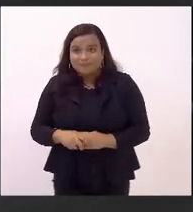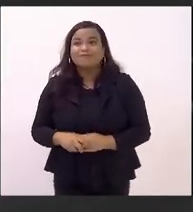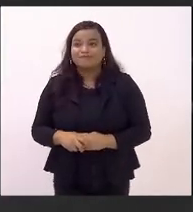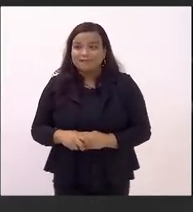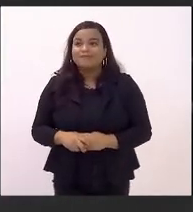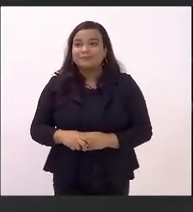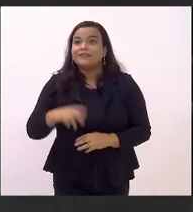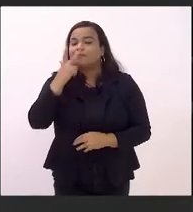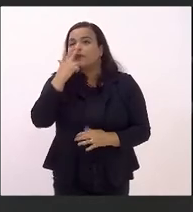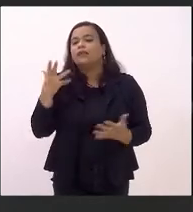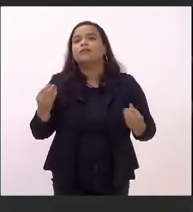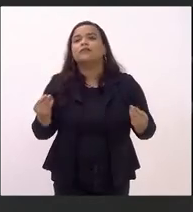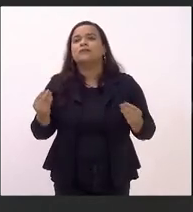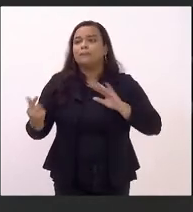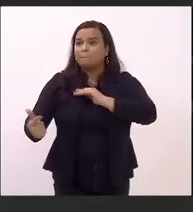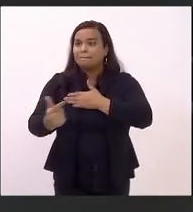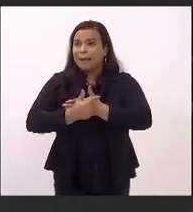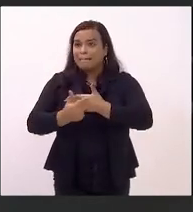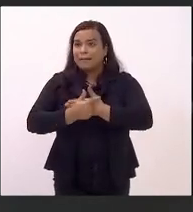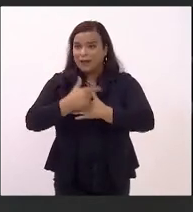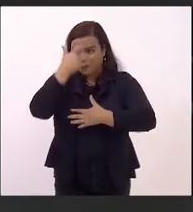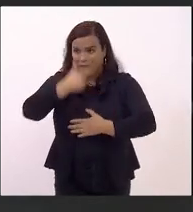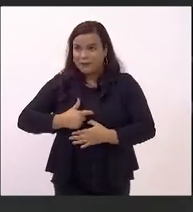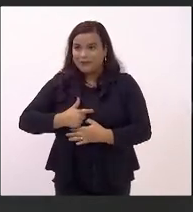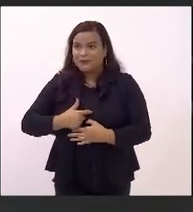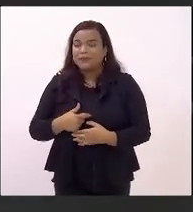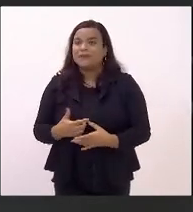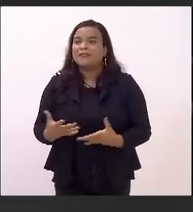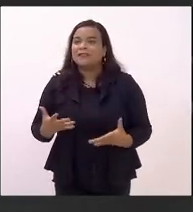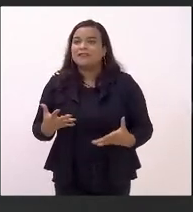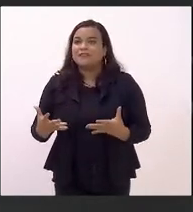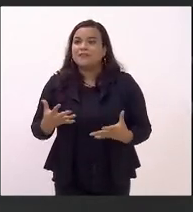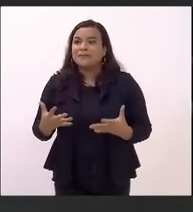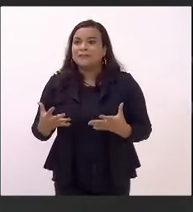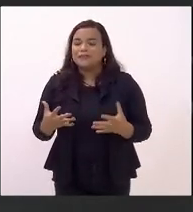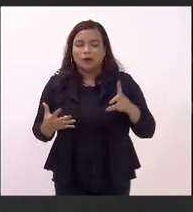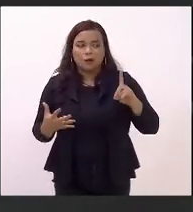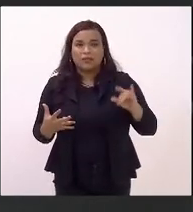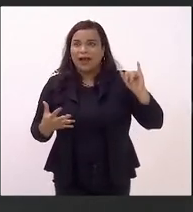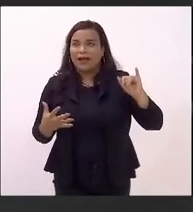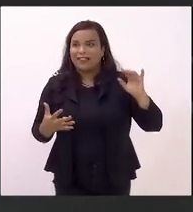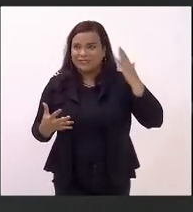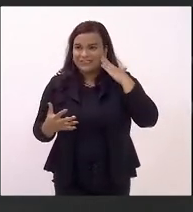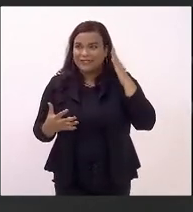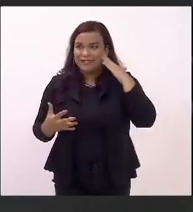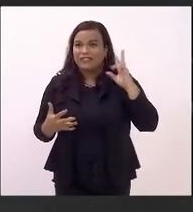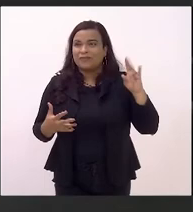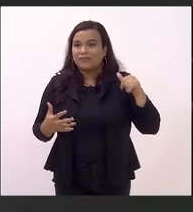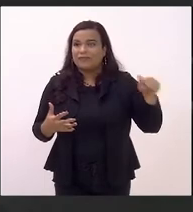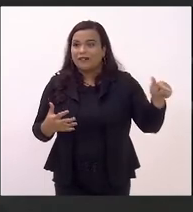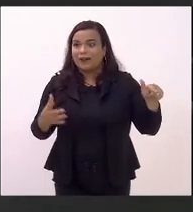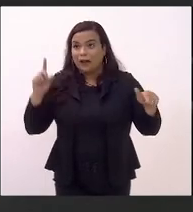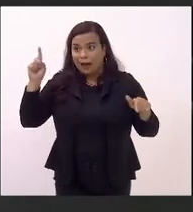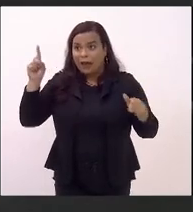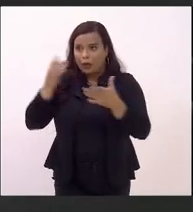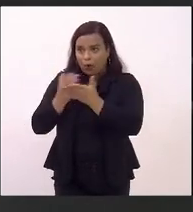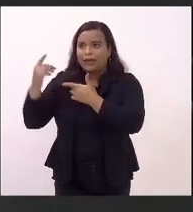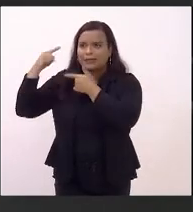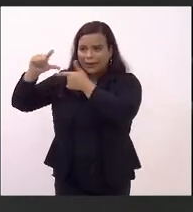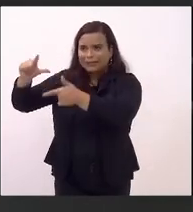papel... O Daio vai entender o que eu disse, porque quando eu fui iniciado para a IFAD,